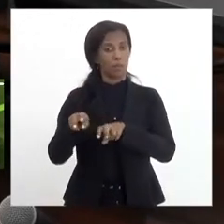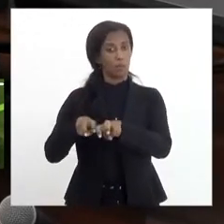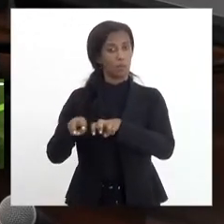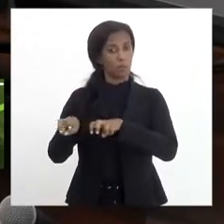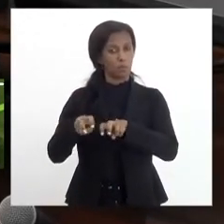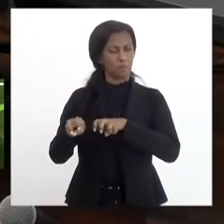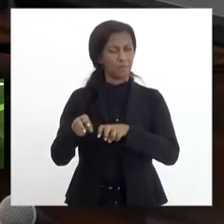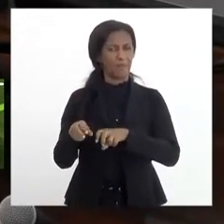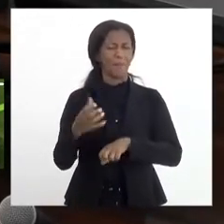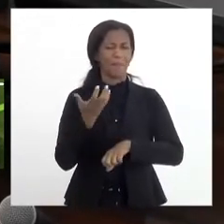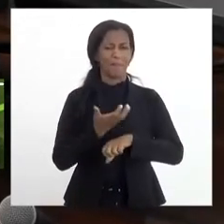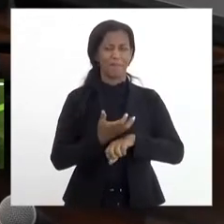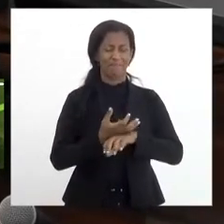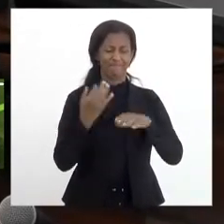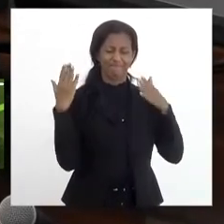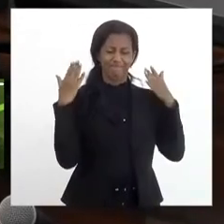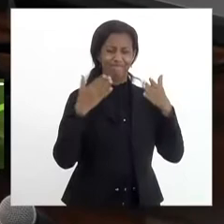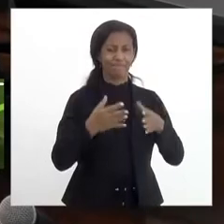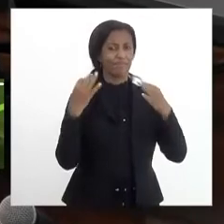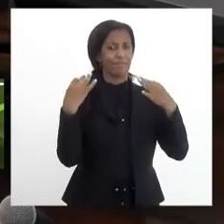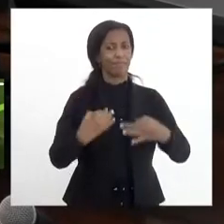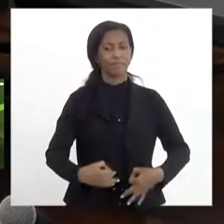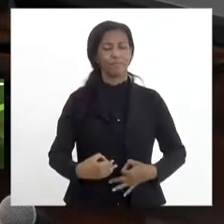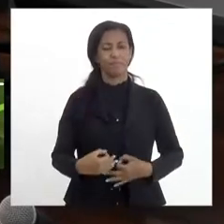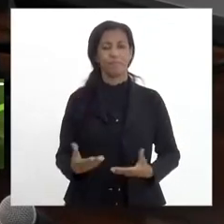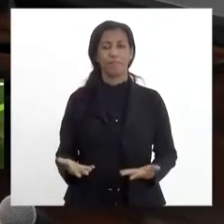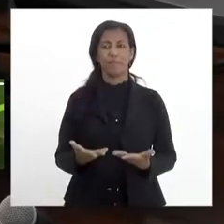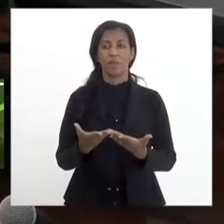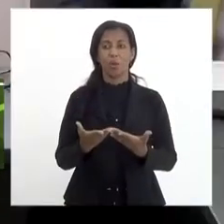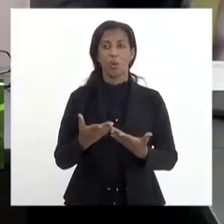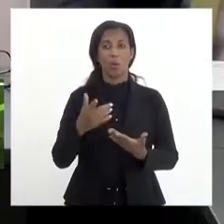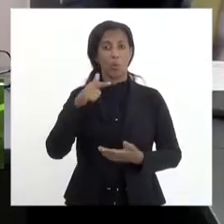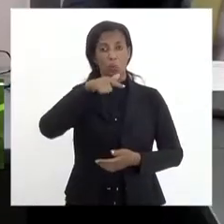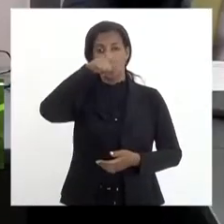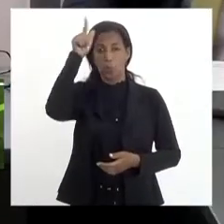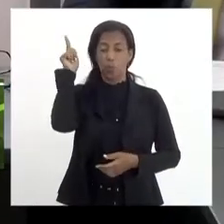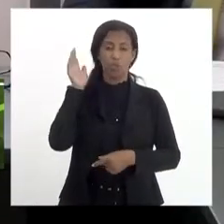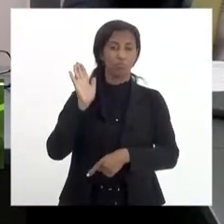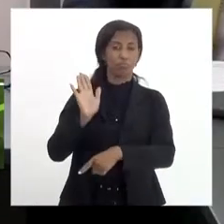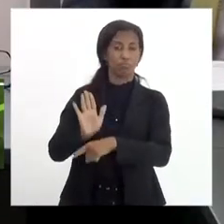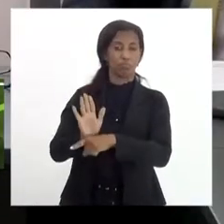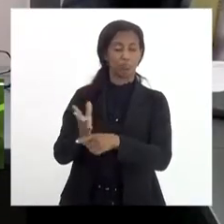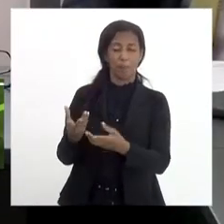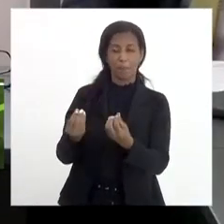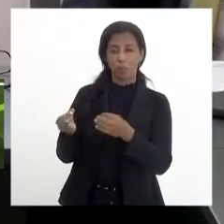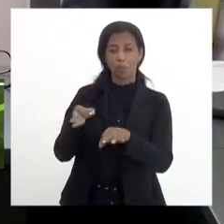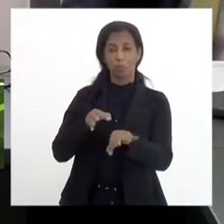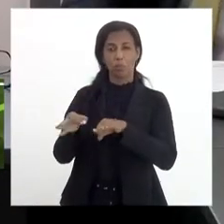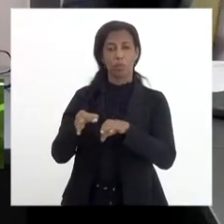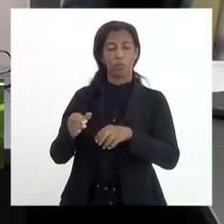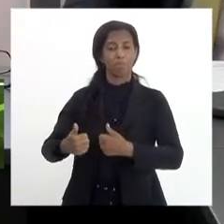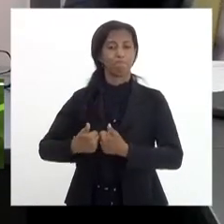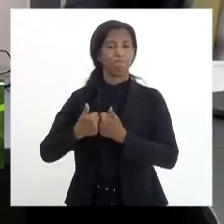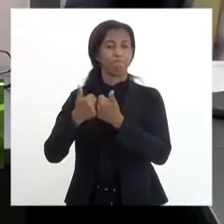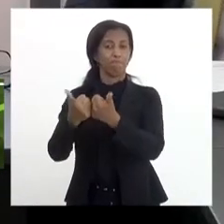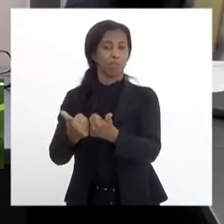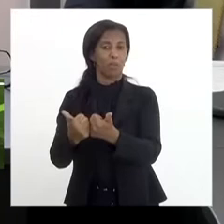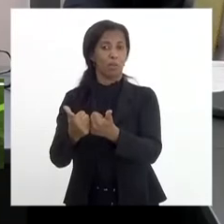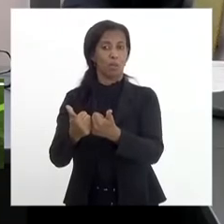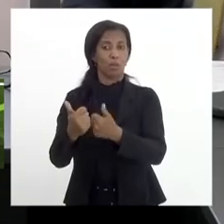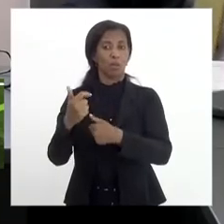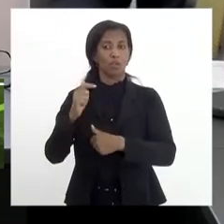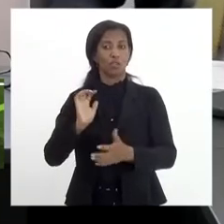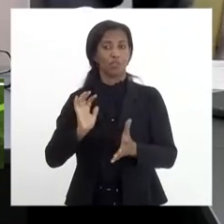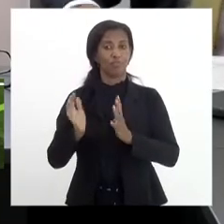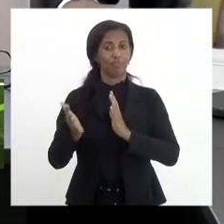na matéria. Se Vossa Excelência, deputado Luiz Paulo, ajuda muito em melhorar ainda o projeto por uma questão de temporal, né?